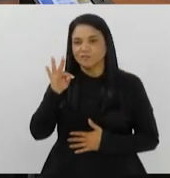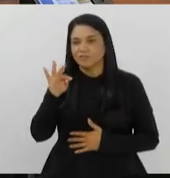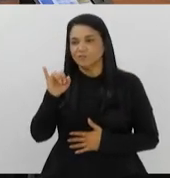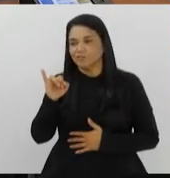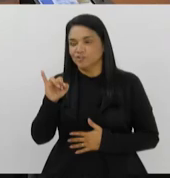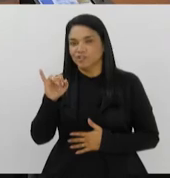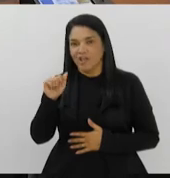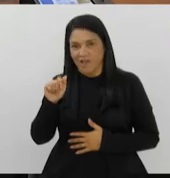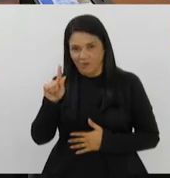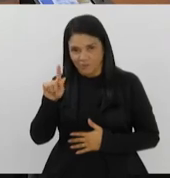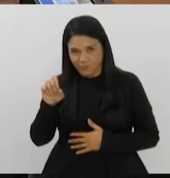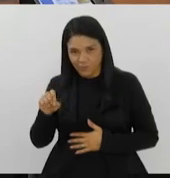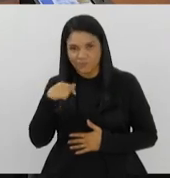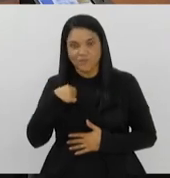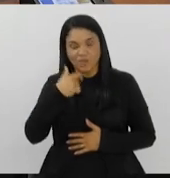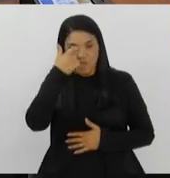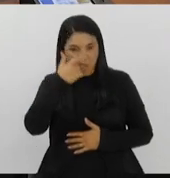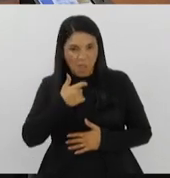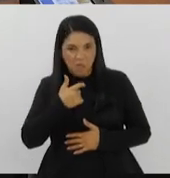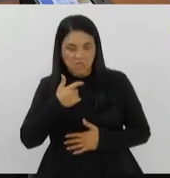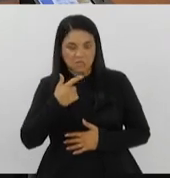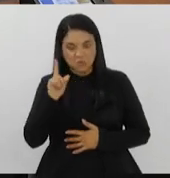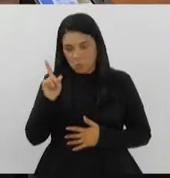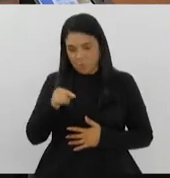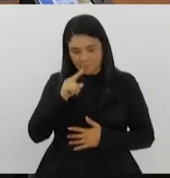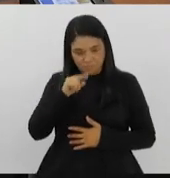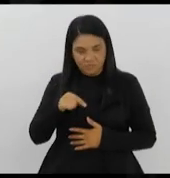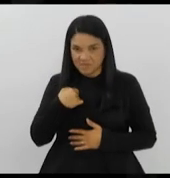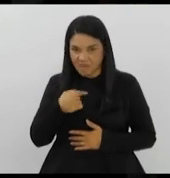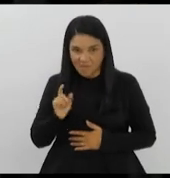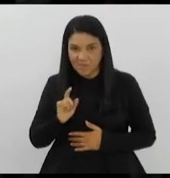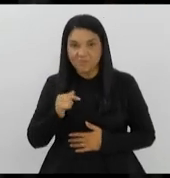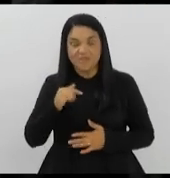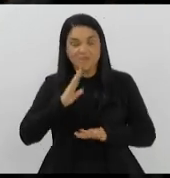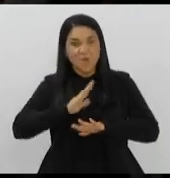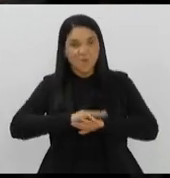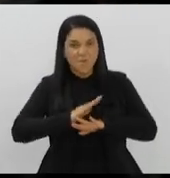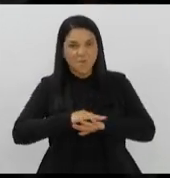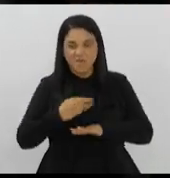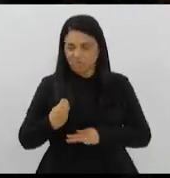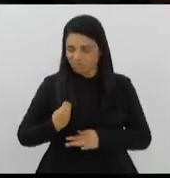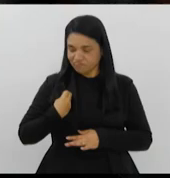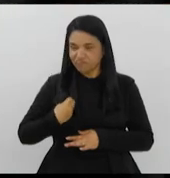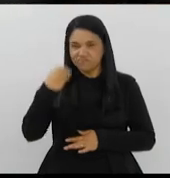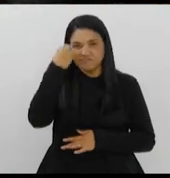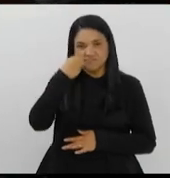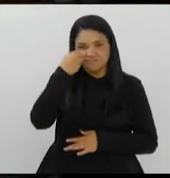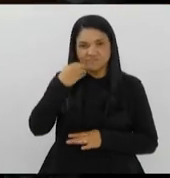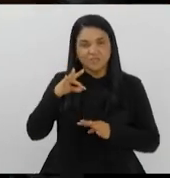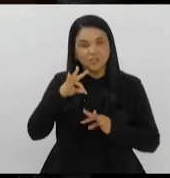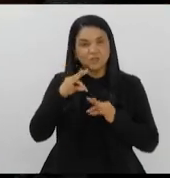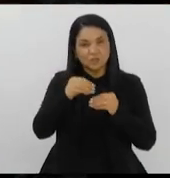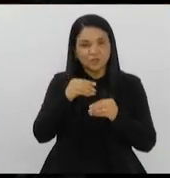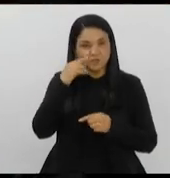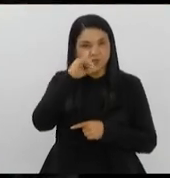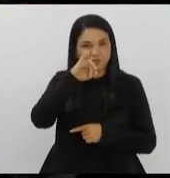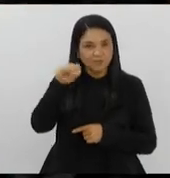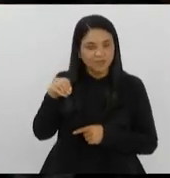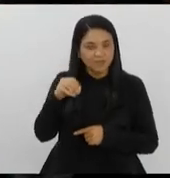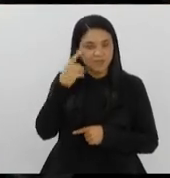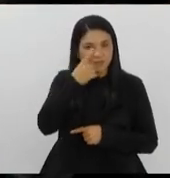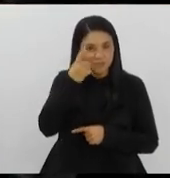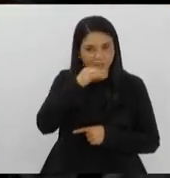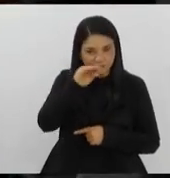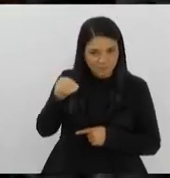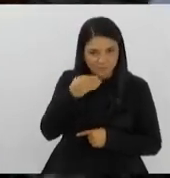acho que aqui, pelo menos, eu não sou censurado. A gente está vivendo um momento aqui, aproveitando também que estão todos os deputados aqui, maioria, deputados de